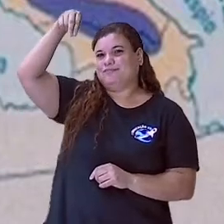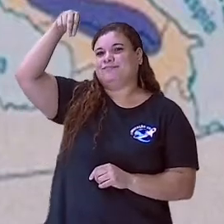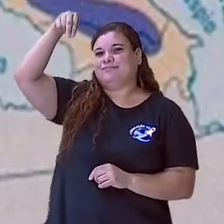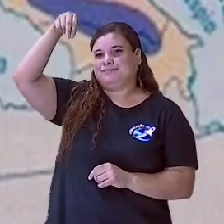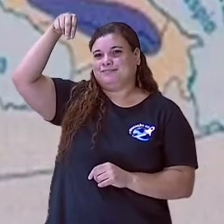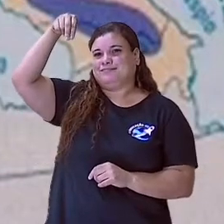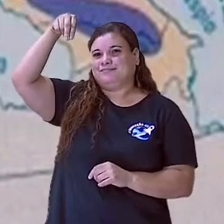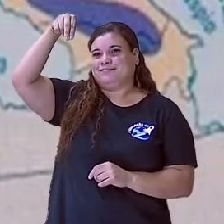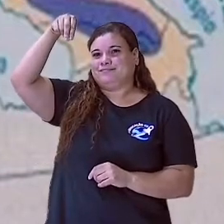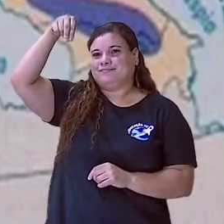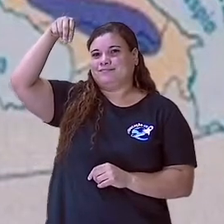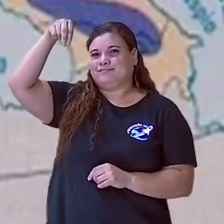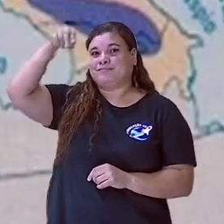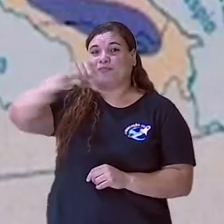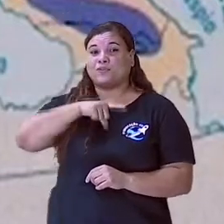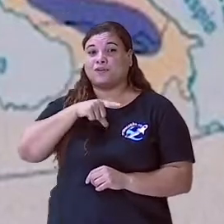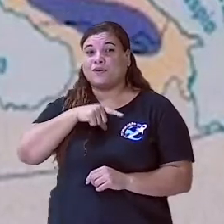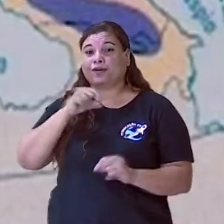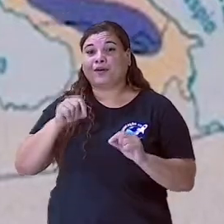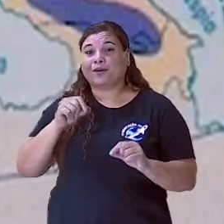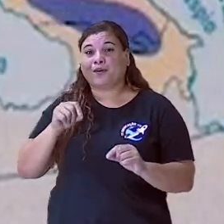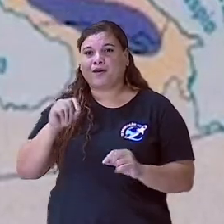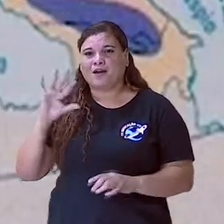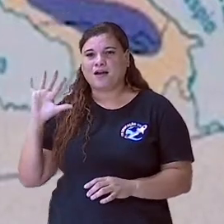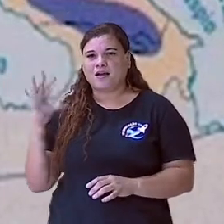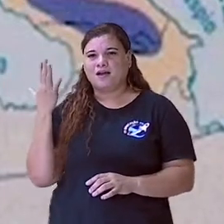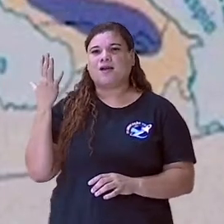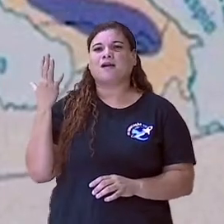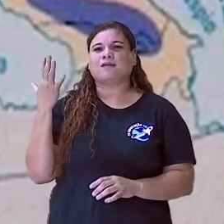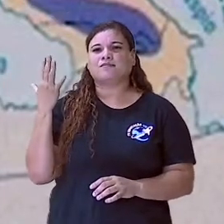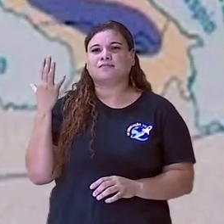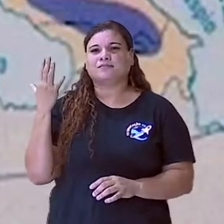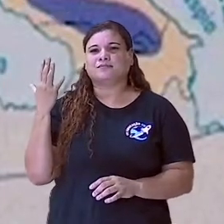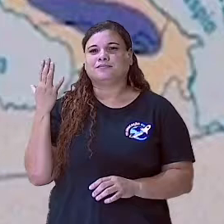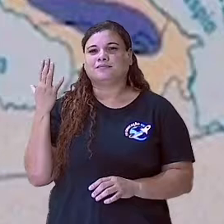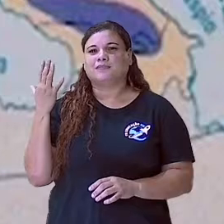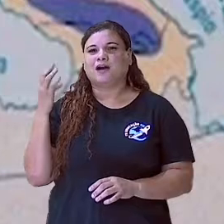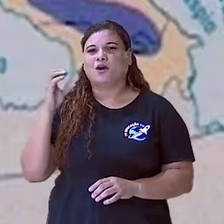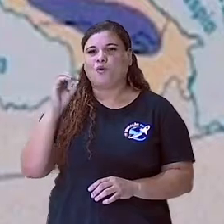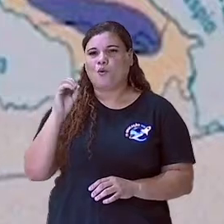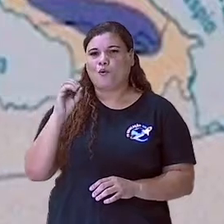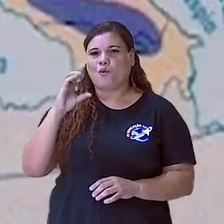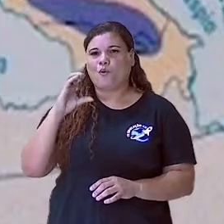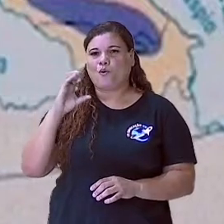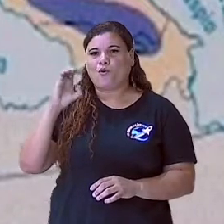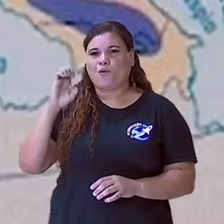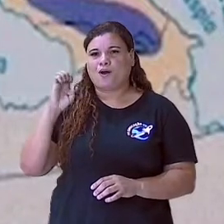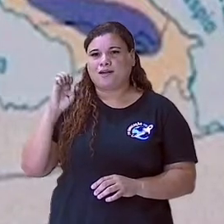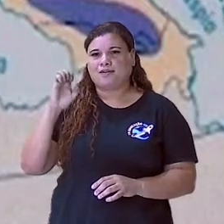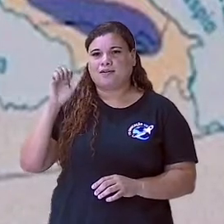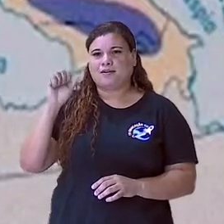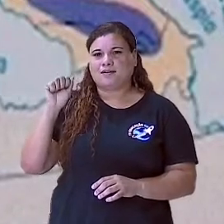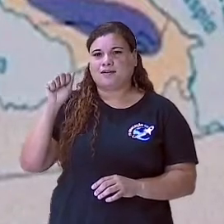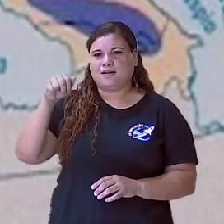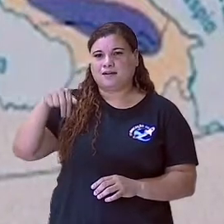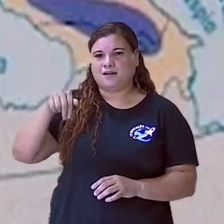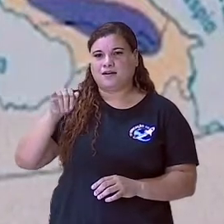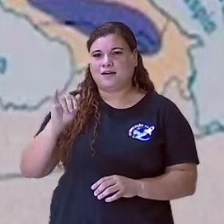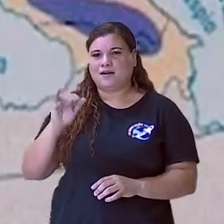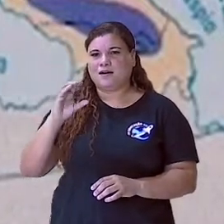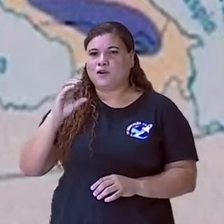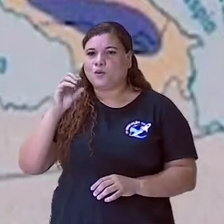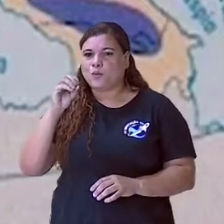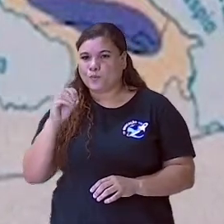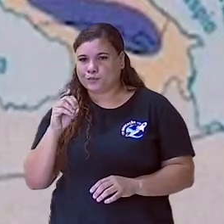temperado oceânico e o clima frio das montanhas. Mas olha bem, esse mapa mostra para a